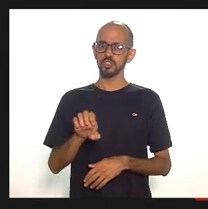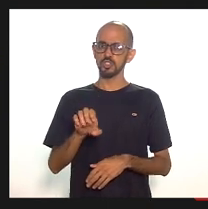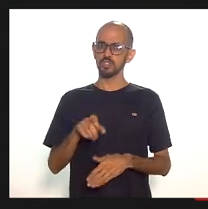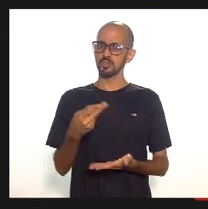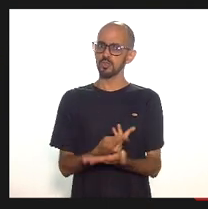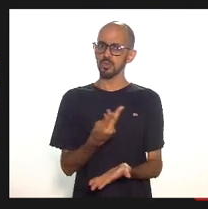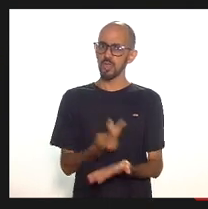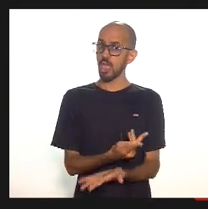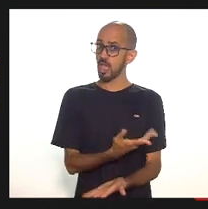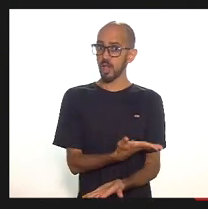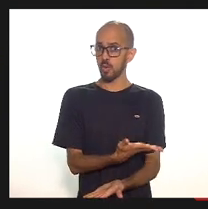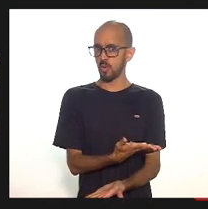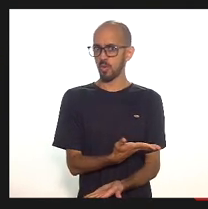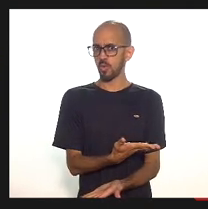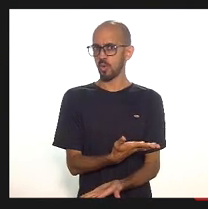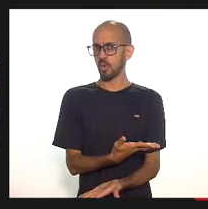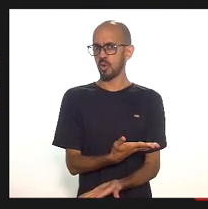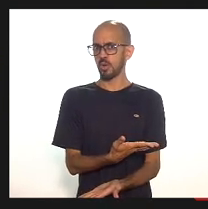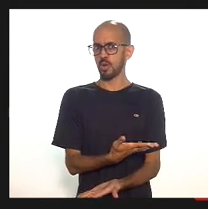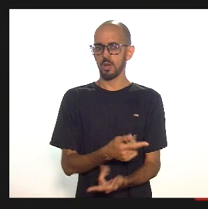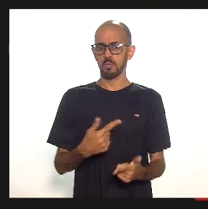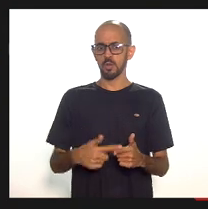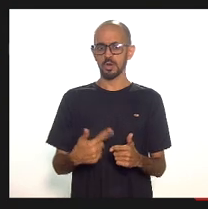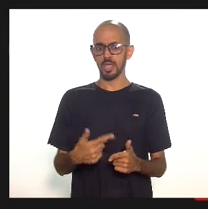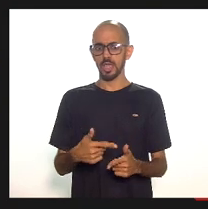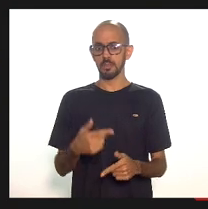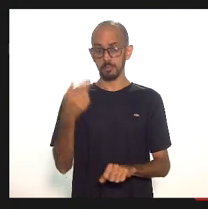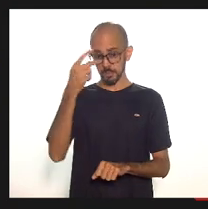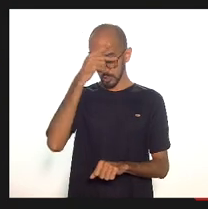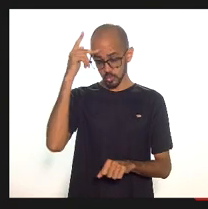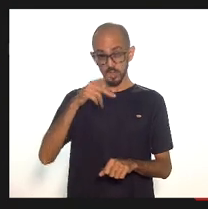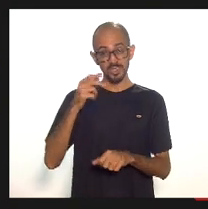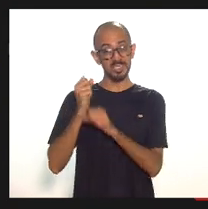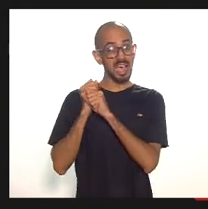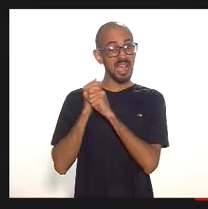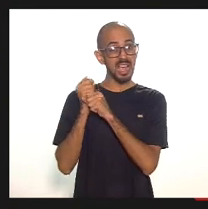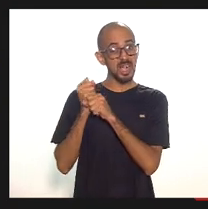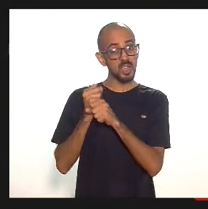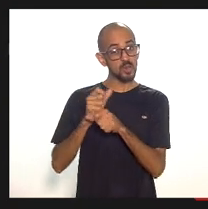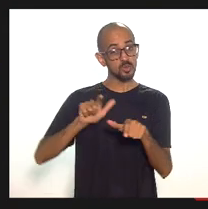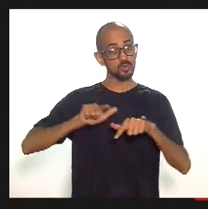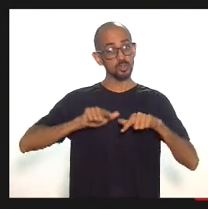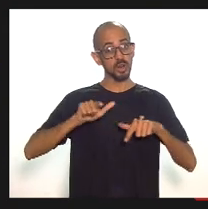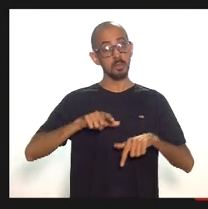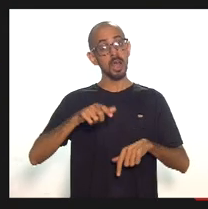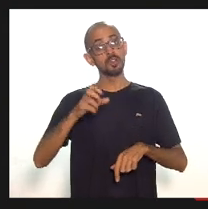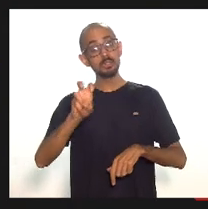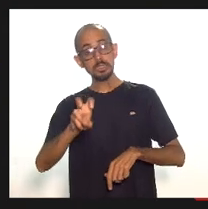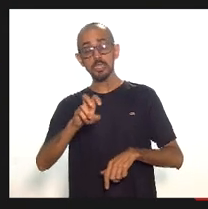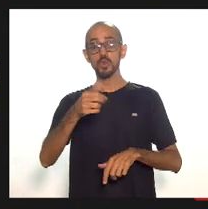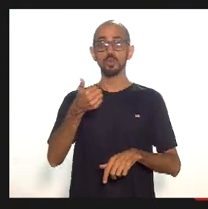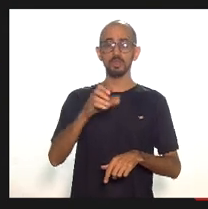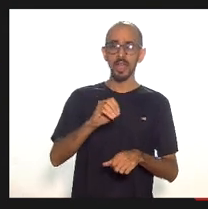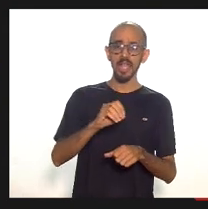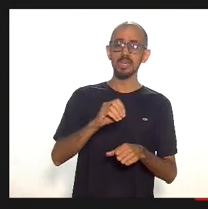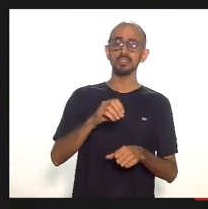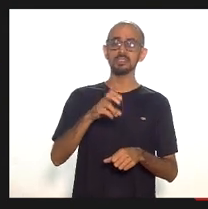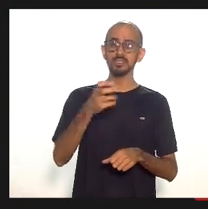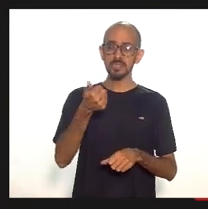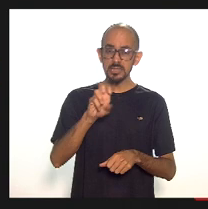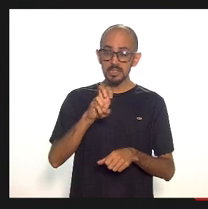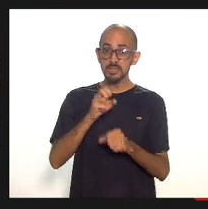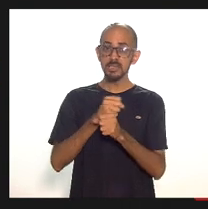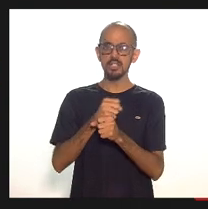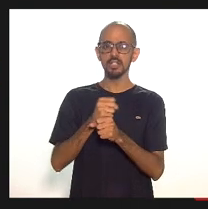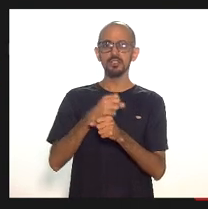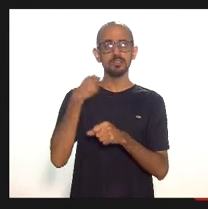erros. E essas pessoas com 10, 5, 10, 15, 20 anos que já dentro da rede, pessoas experientes que já estavam na linha de